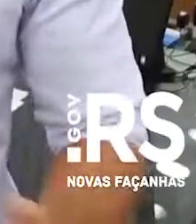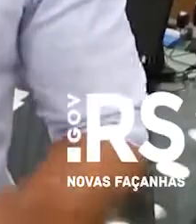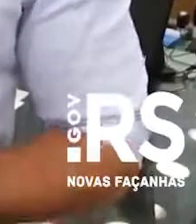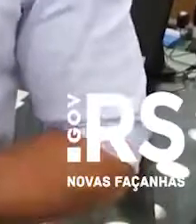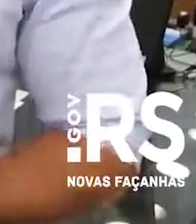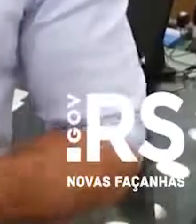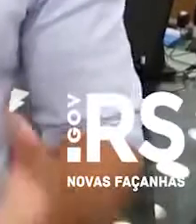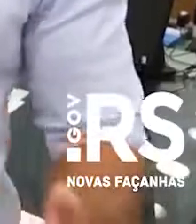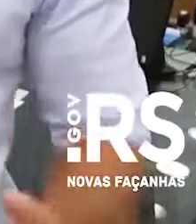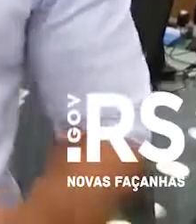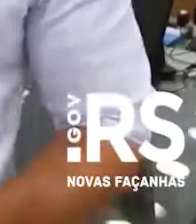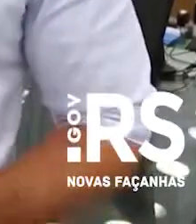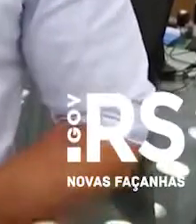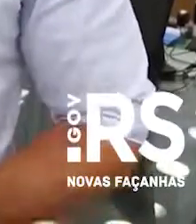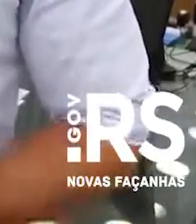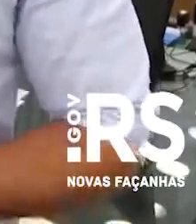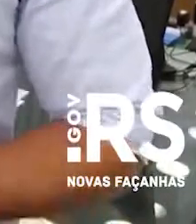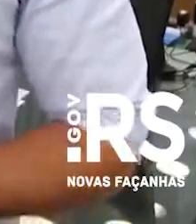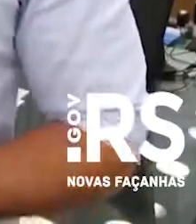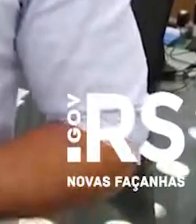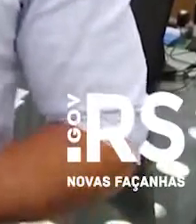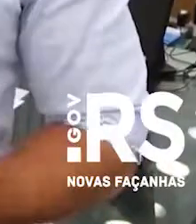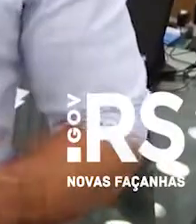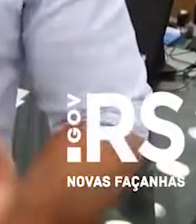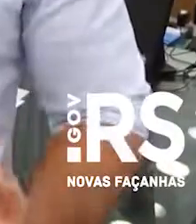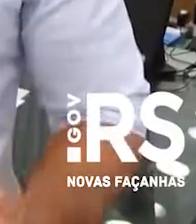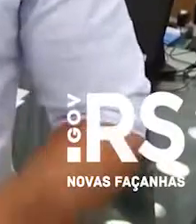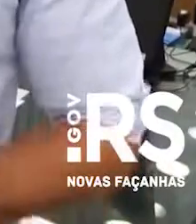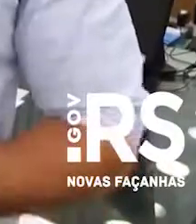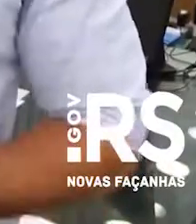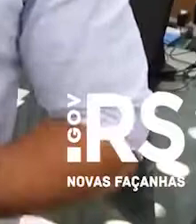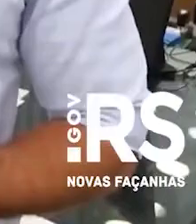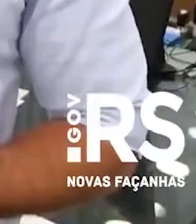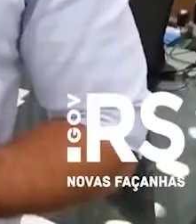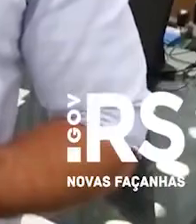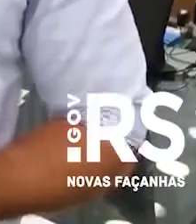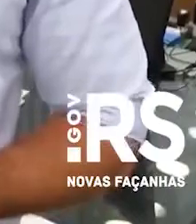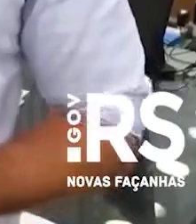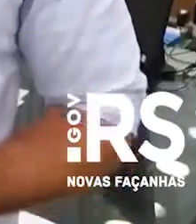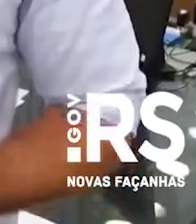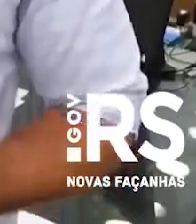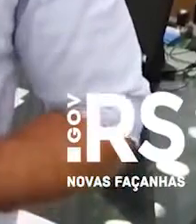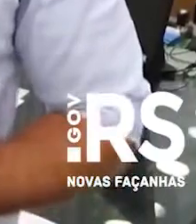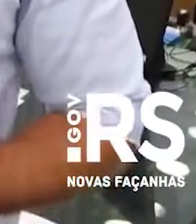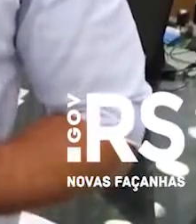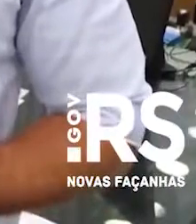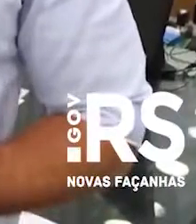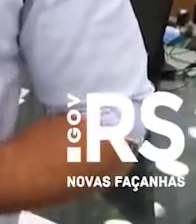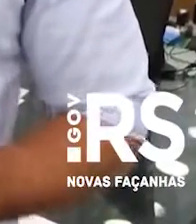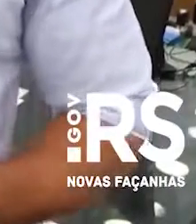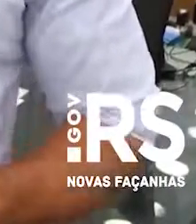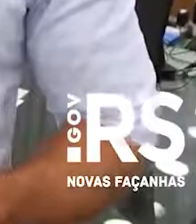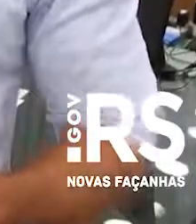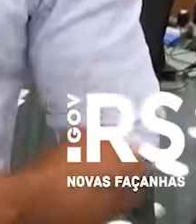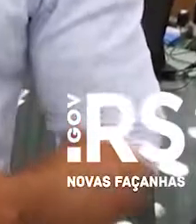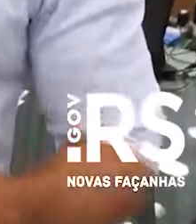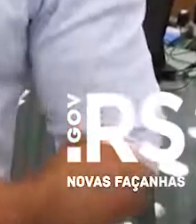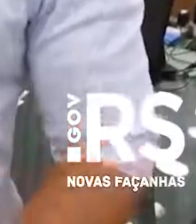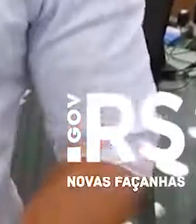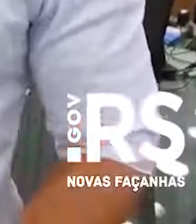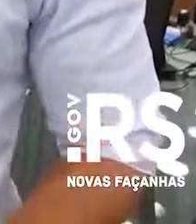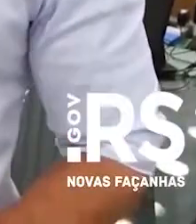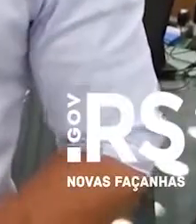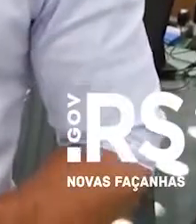principalmente esses dois que eu citei, o álcool em gel e as máscaras. Denuncie no Procon do seu município, é importante fazer essa denúncia, porque nós vamos